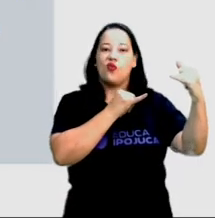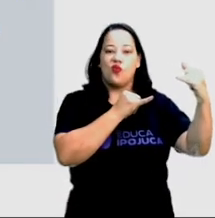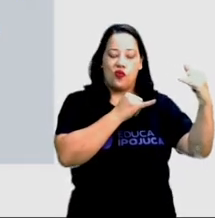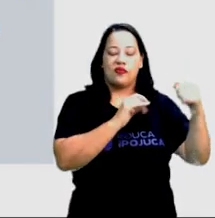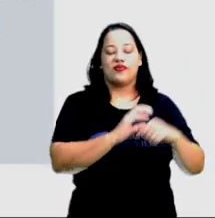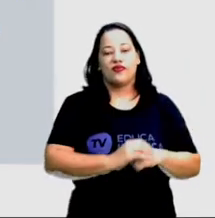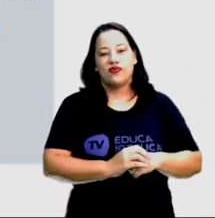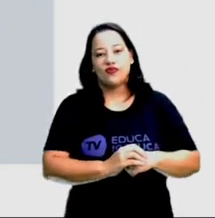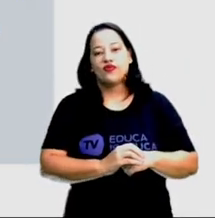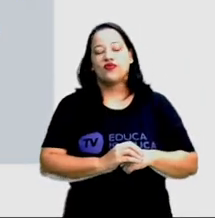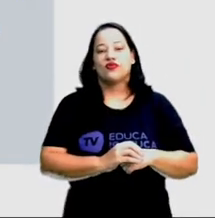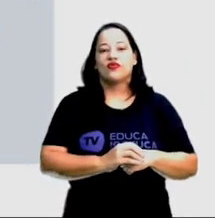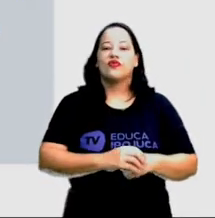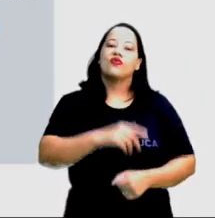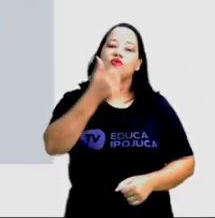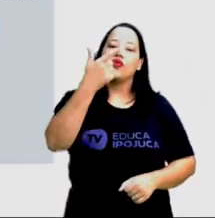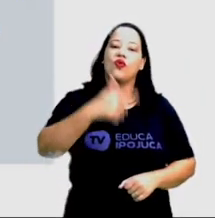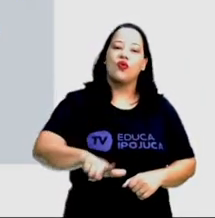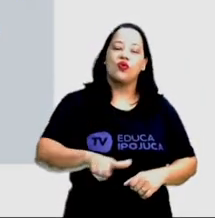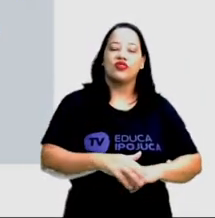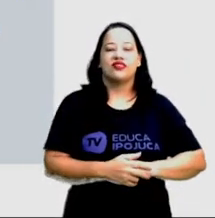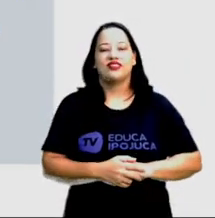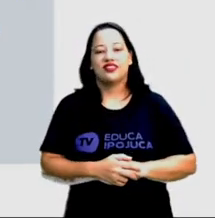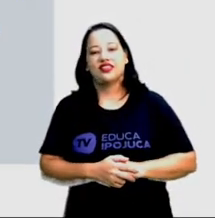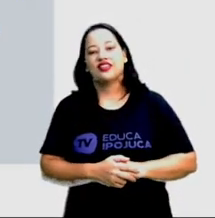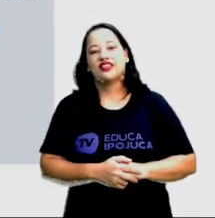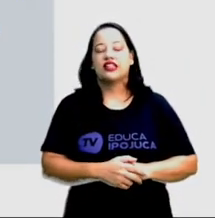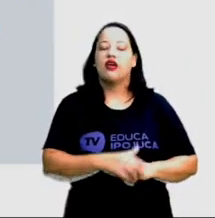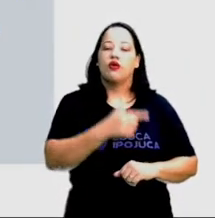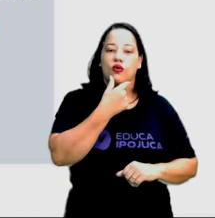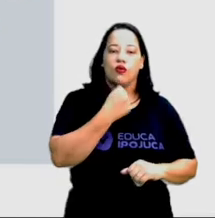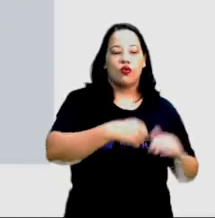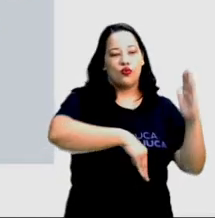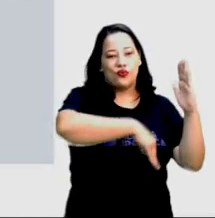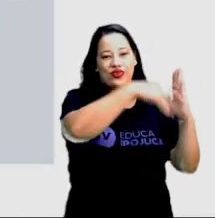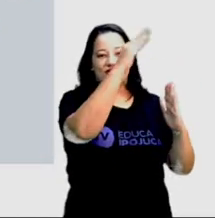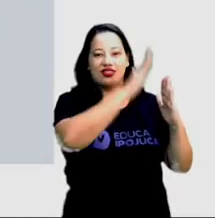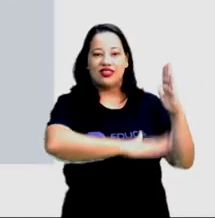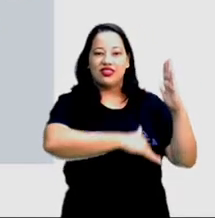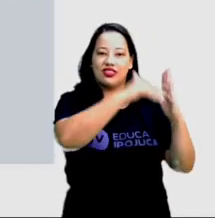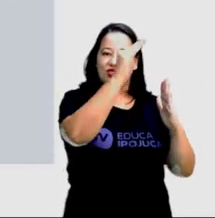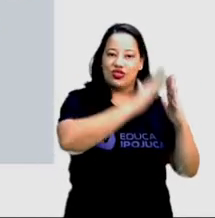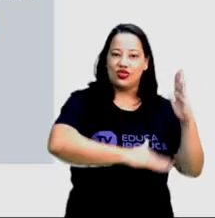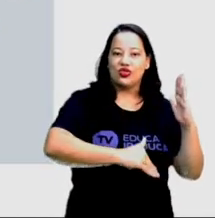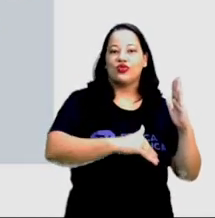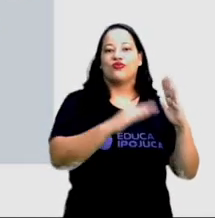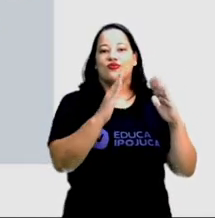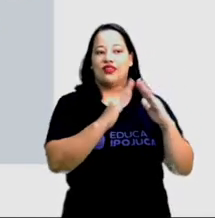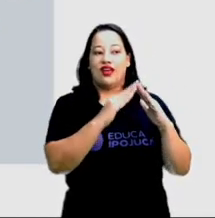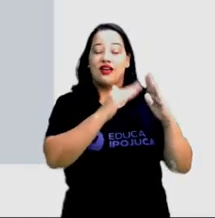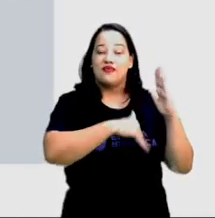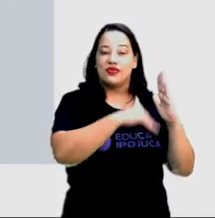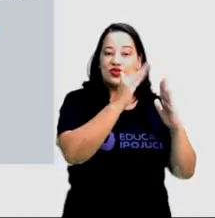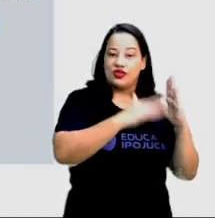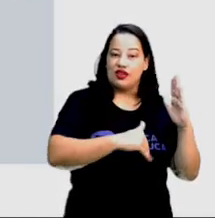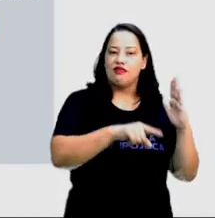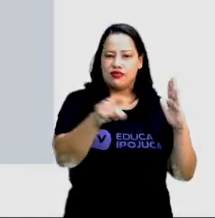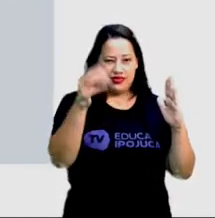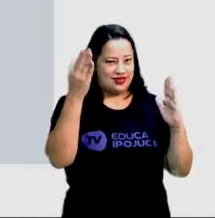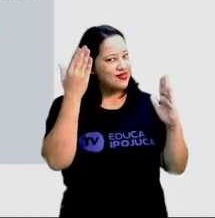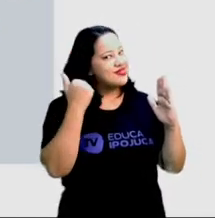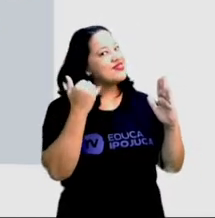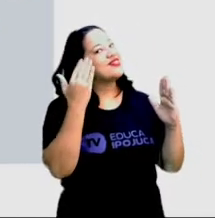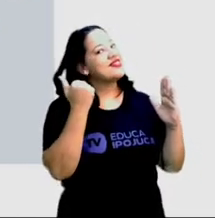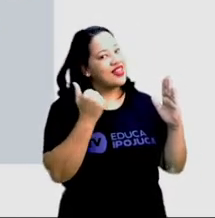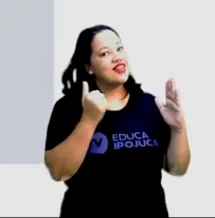E temos ainda o pintor, certo? Vocês sabem qual é a função do pintor, né,